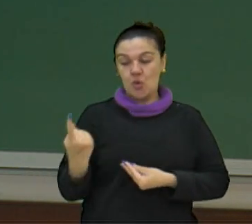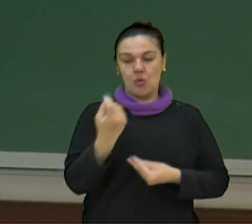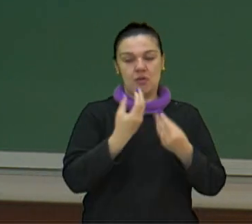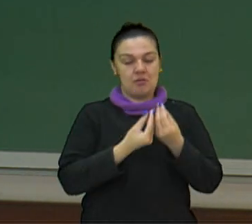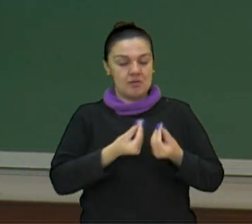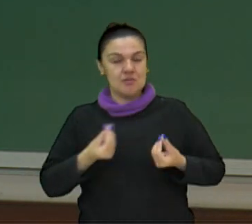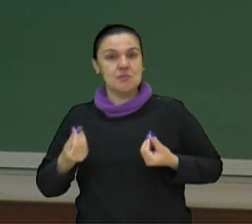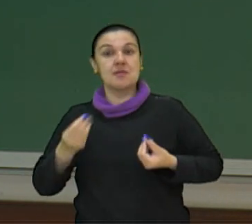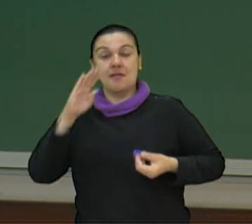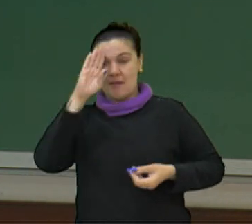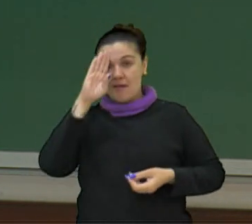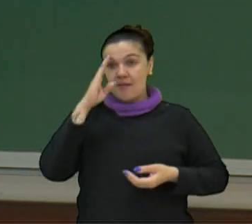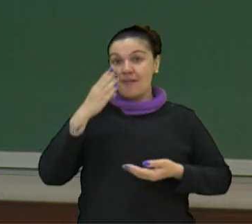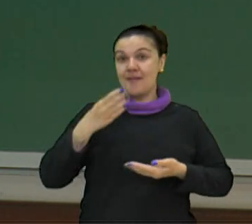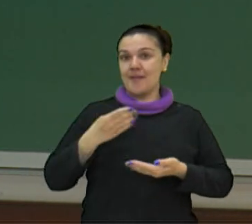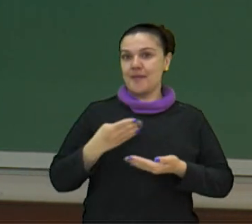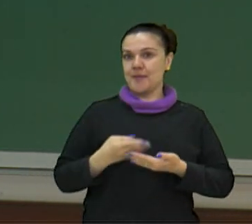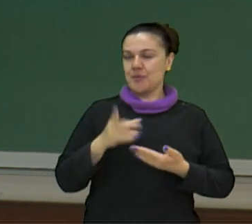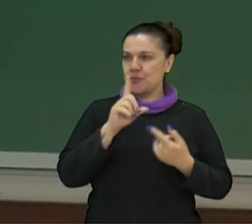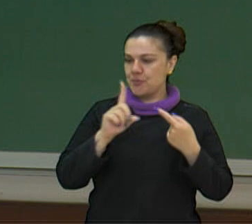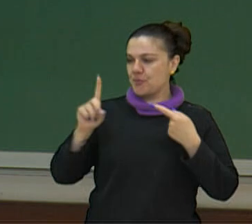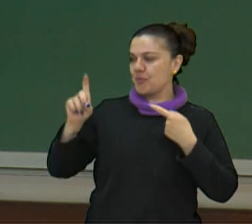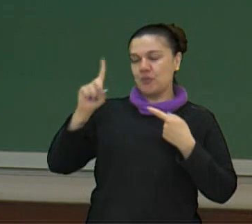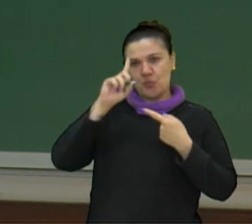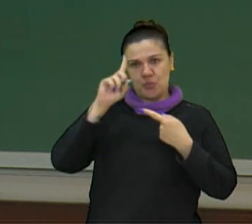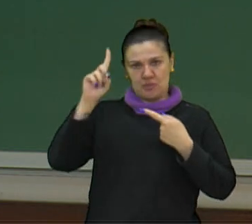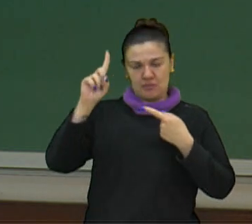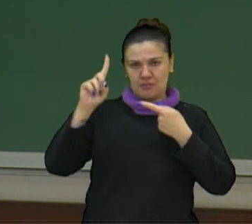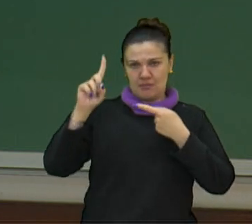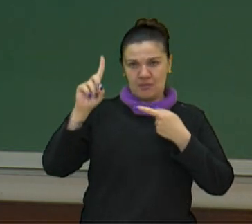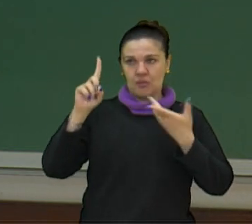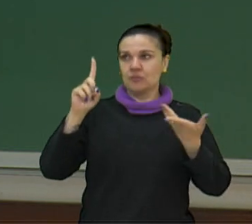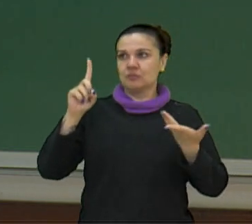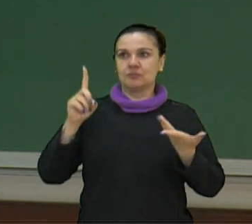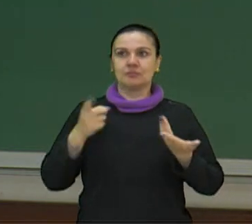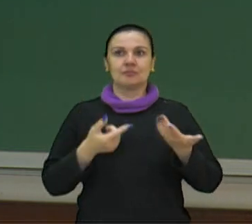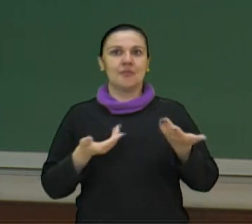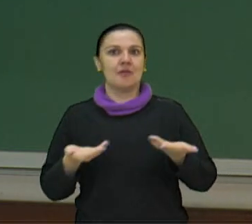substância. Acreditar em um único Deus não significa ser